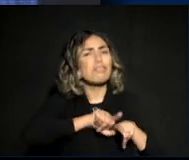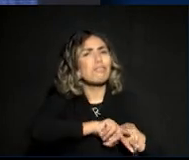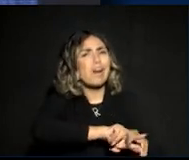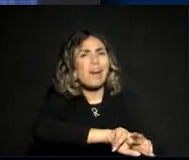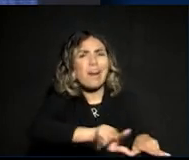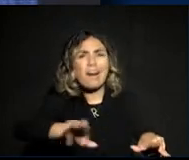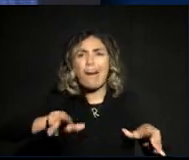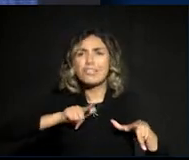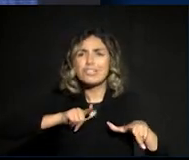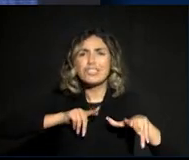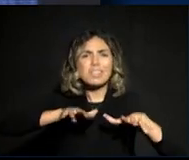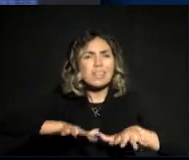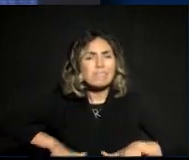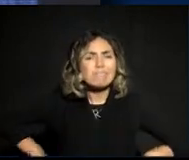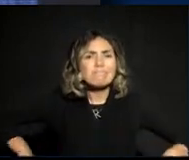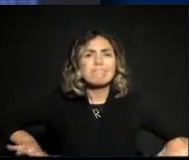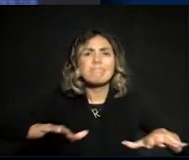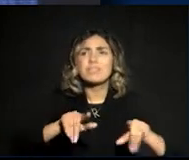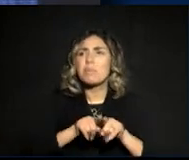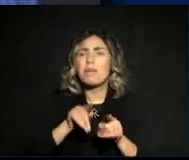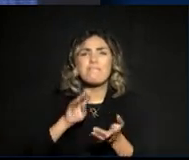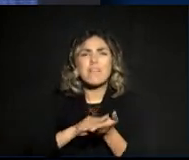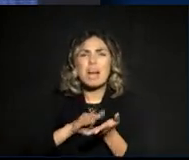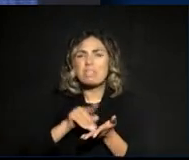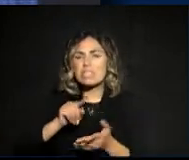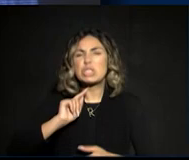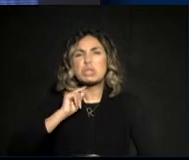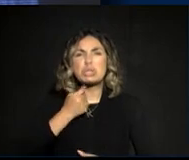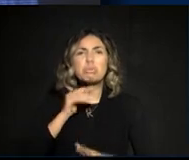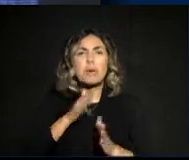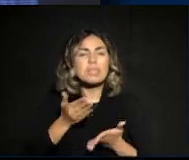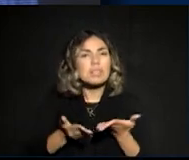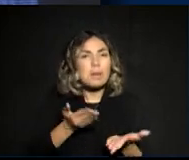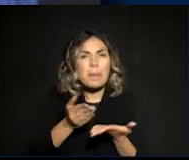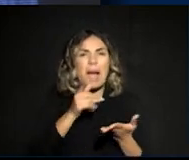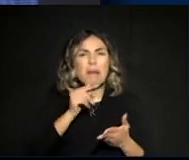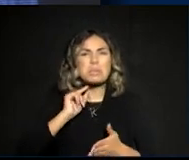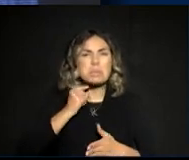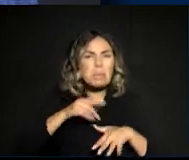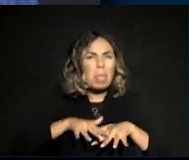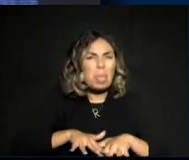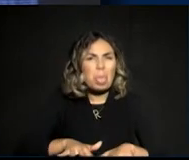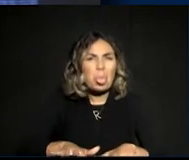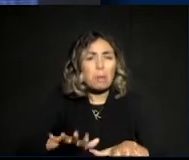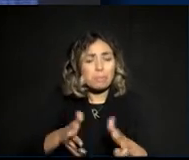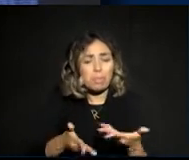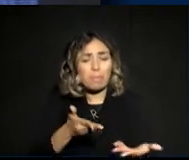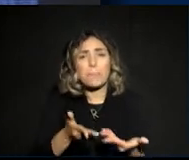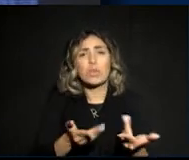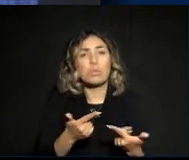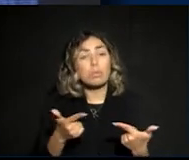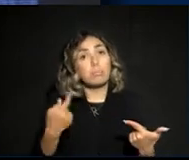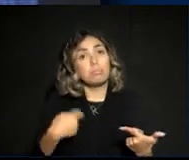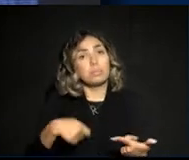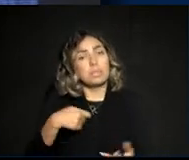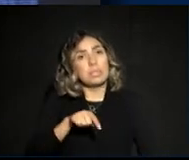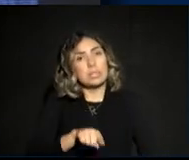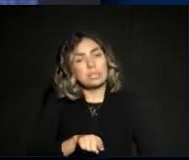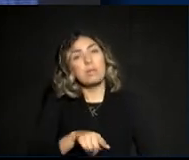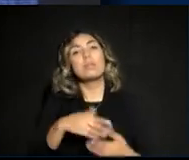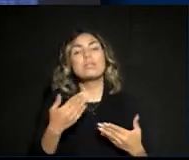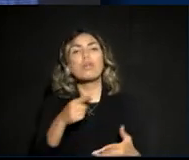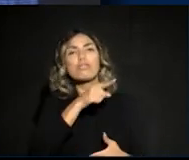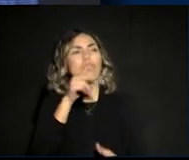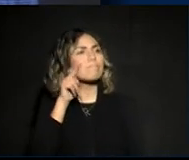palafitas que nós temos naquela região né e nenhum tratamento de esgoto é tenho que ser feito então no final das contas quando você começa